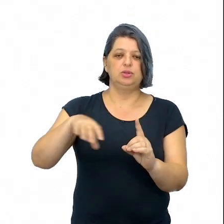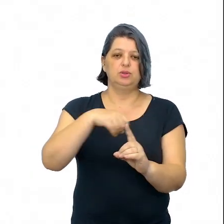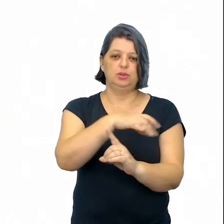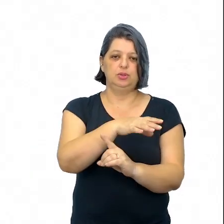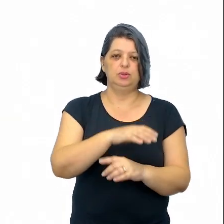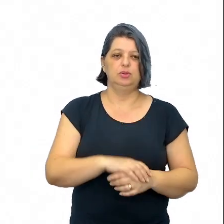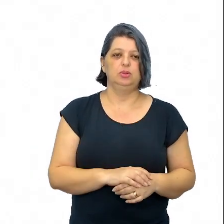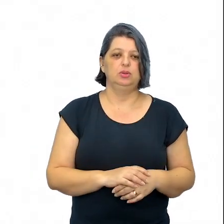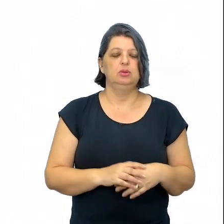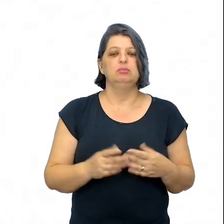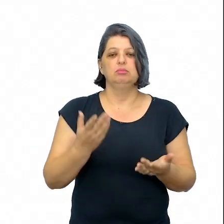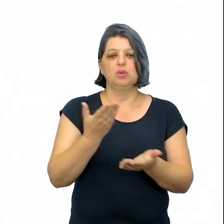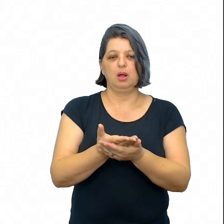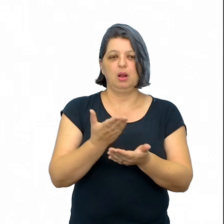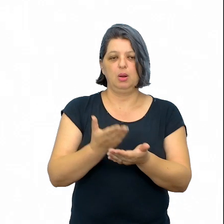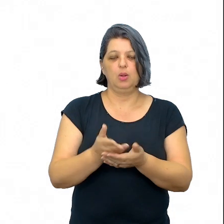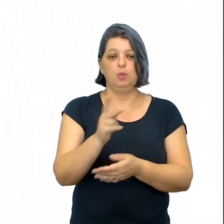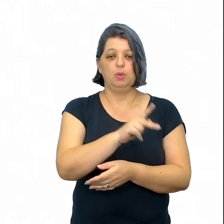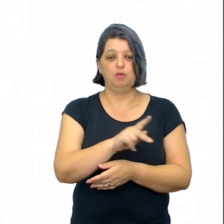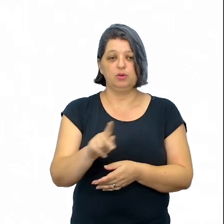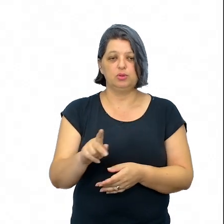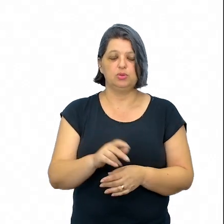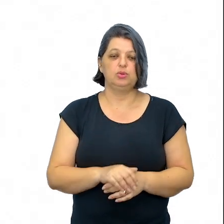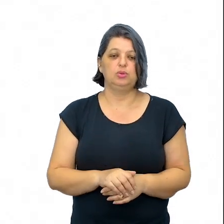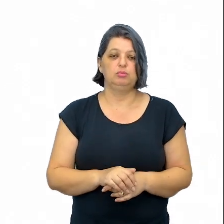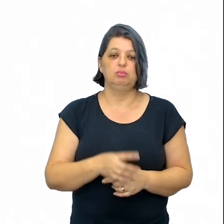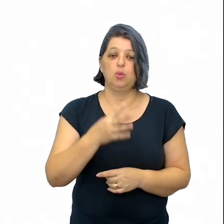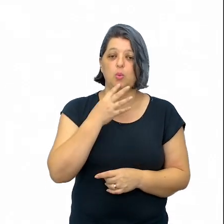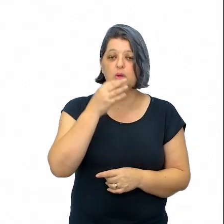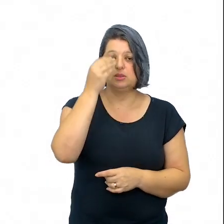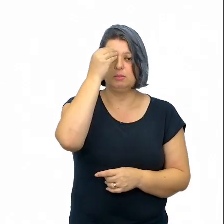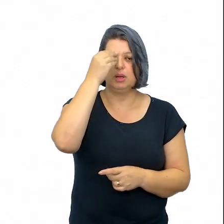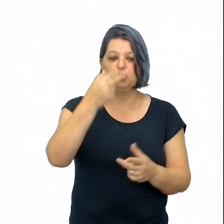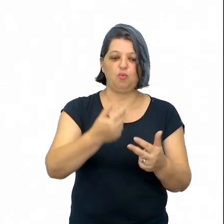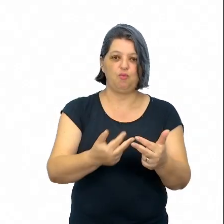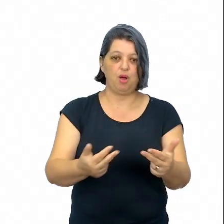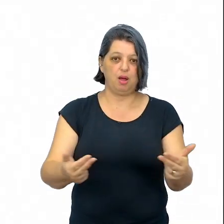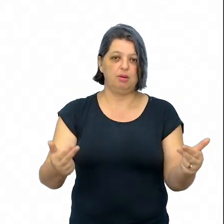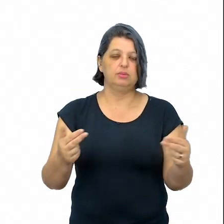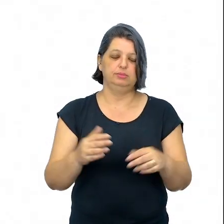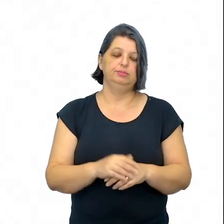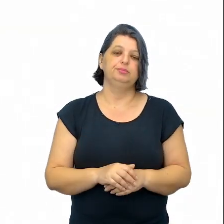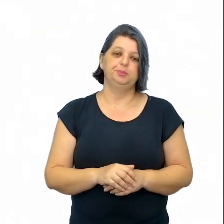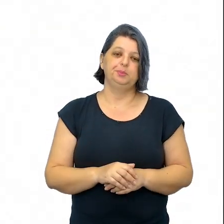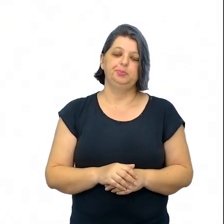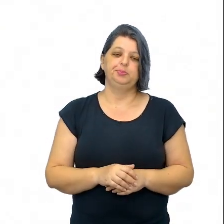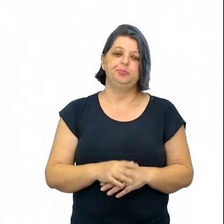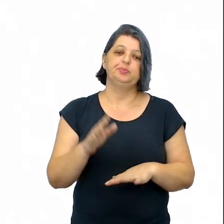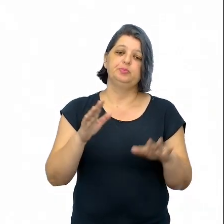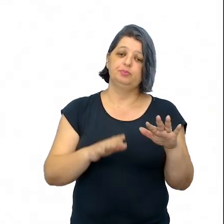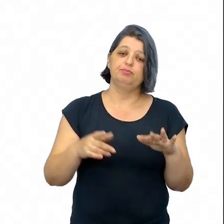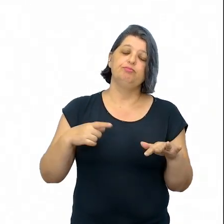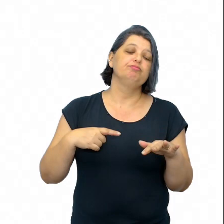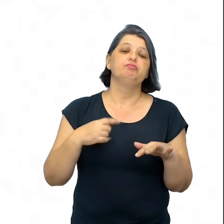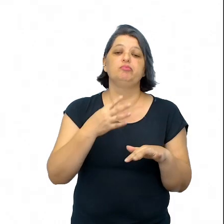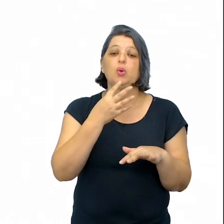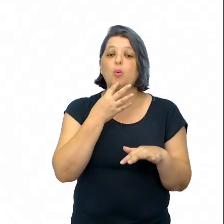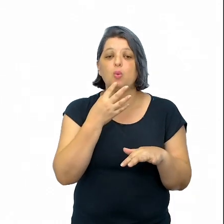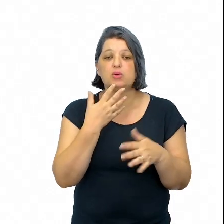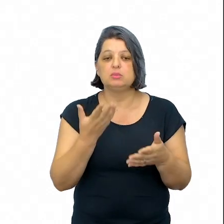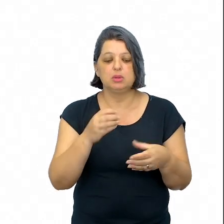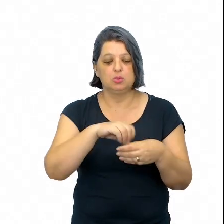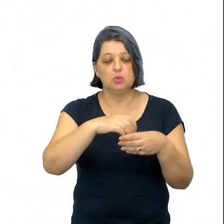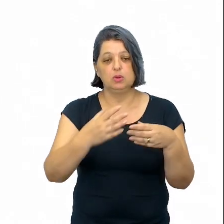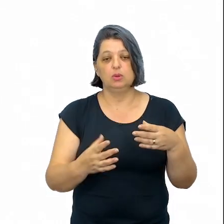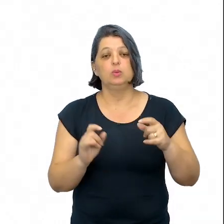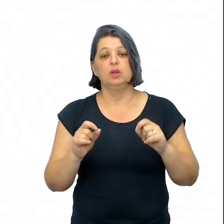entre os alunos, entre os professores, vai trabalhar com conhecimentos. Isso tudo depende para nós desse conhecimento do conteúdo